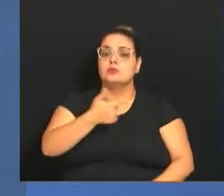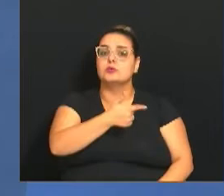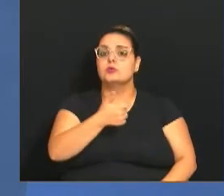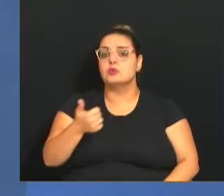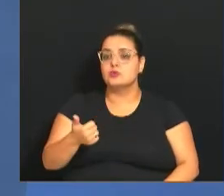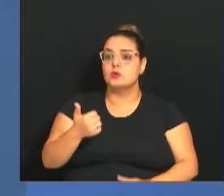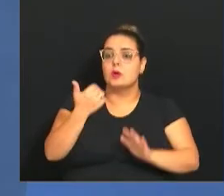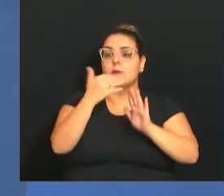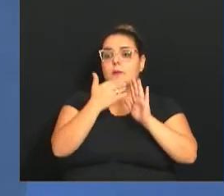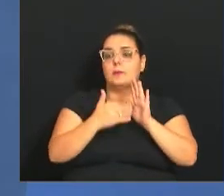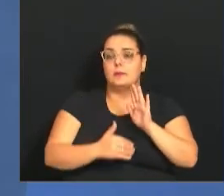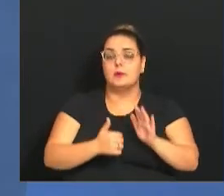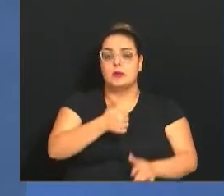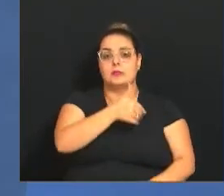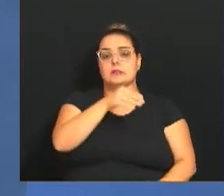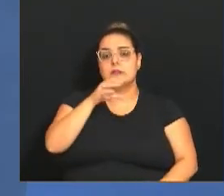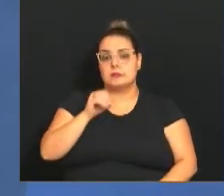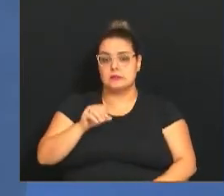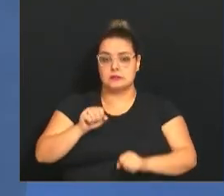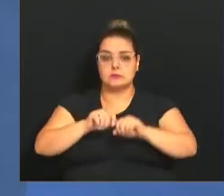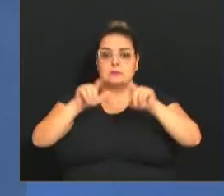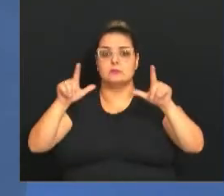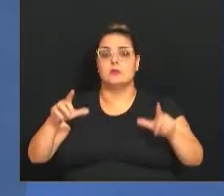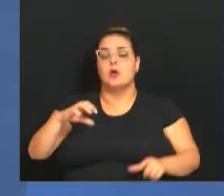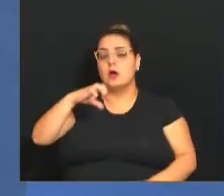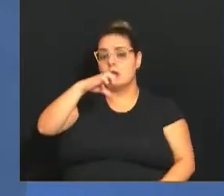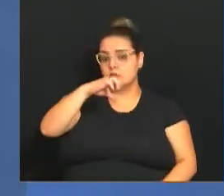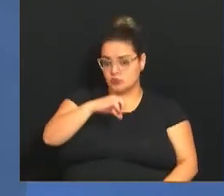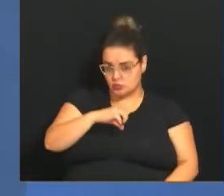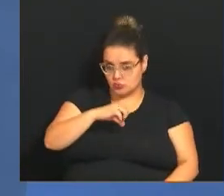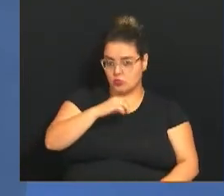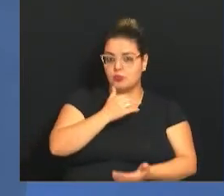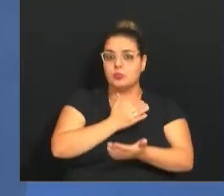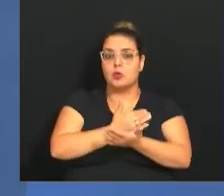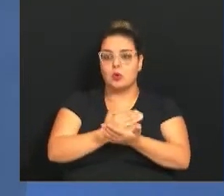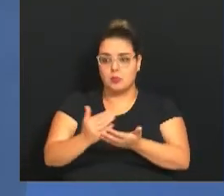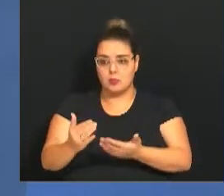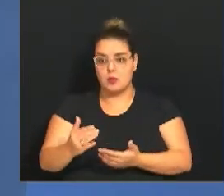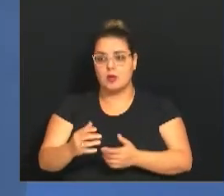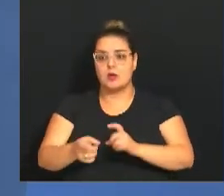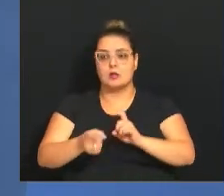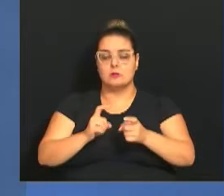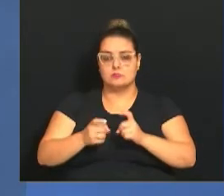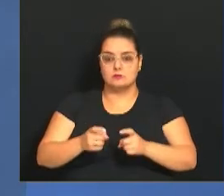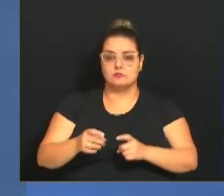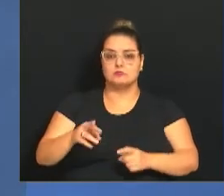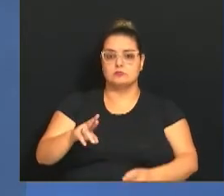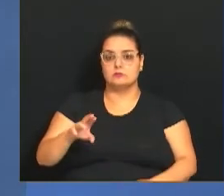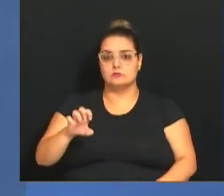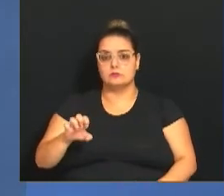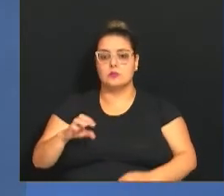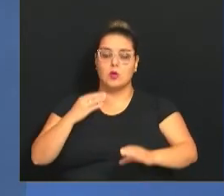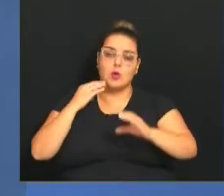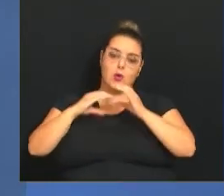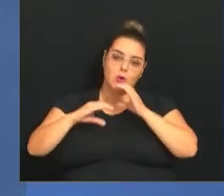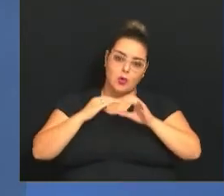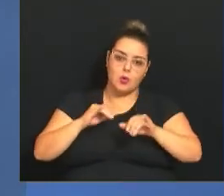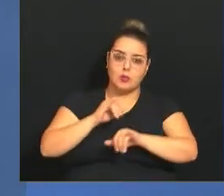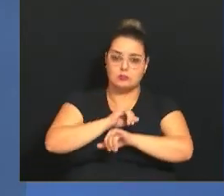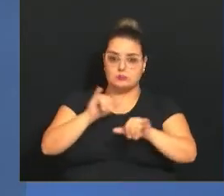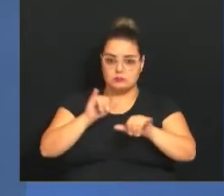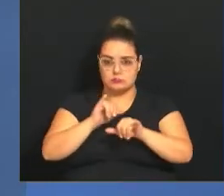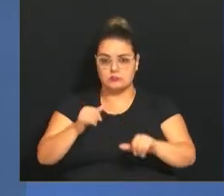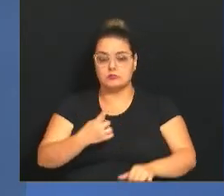a partir das 10 horas da manhã, porque às 9 começa, então, a reunião extraordinária com o comunicado de vereadores e às 10